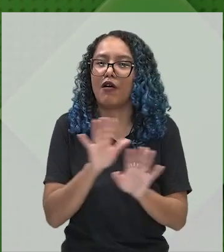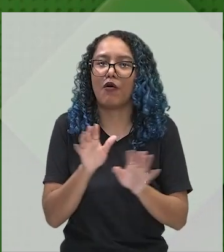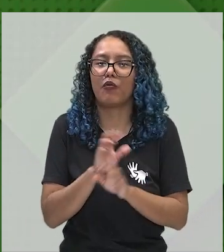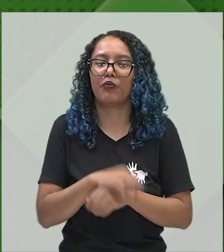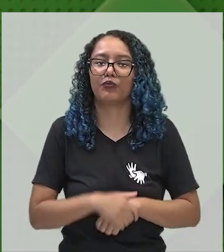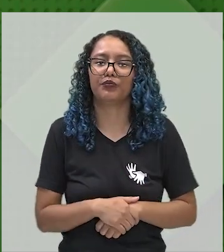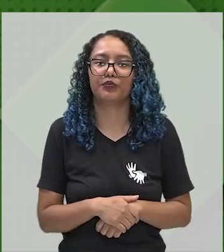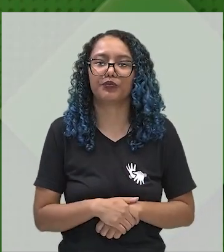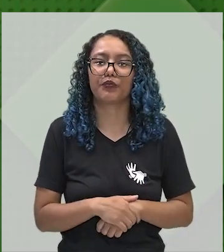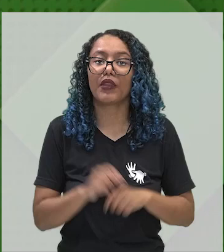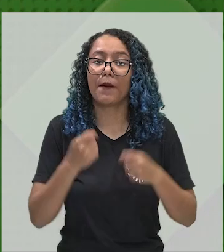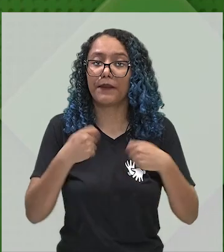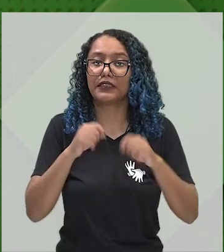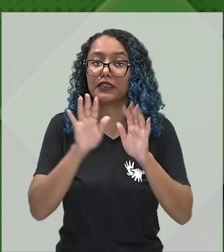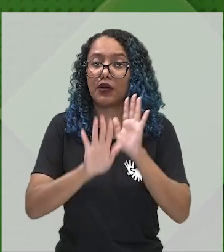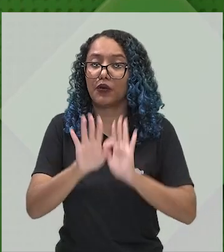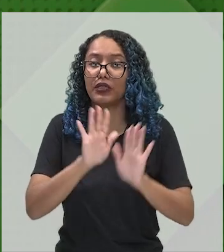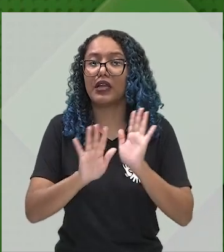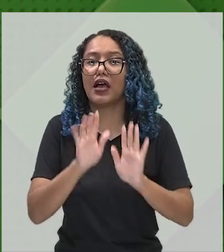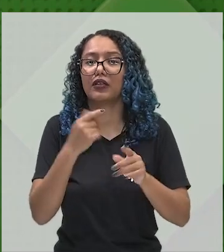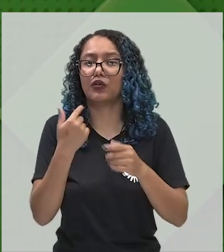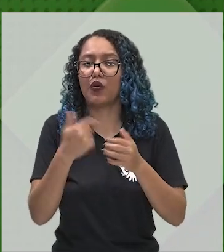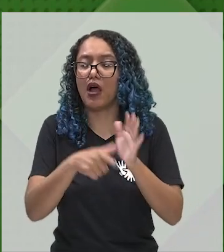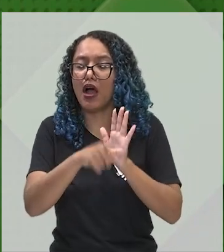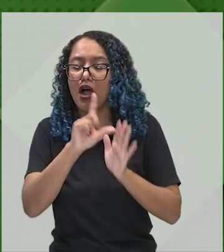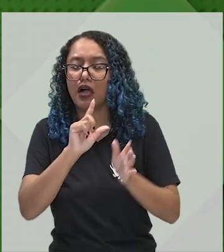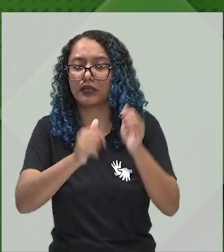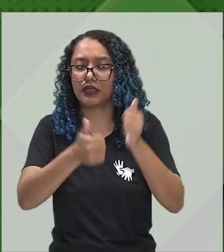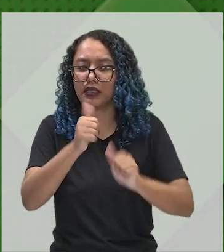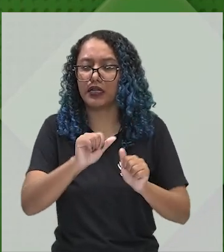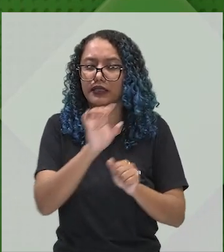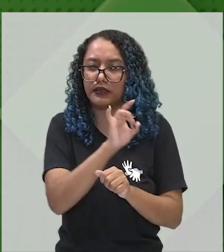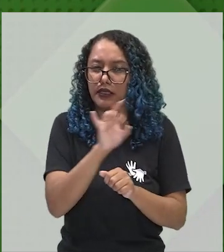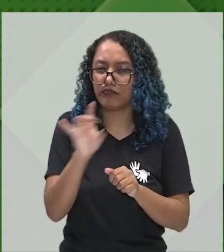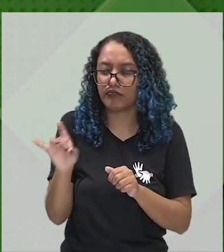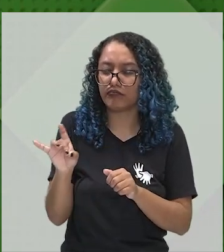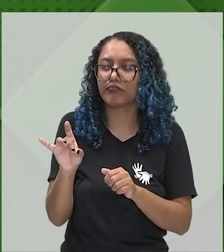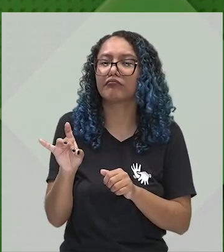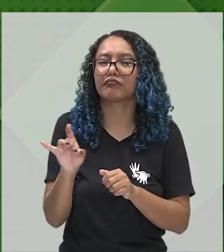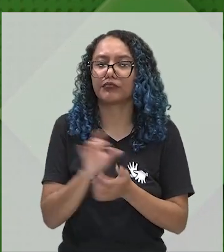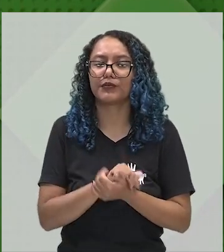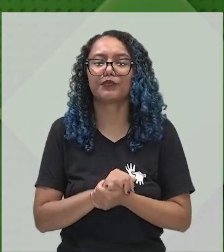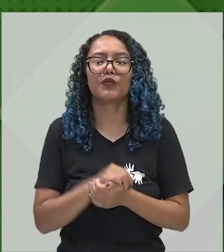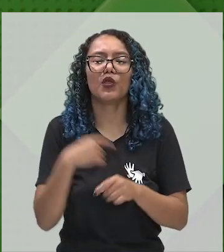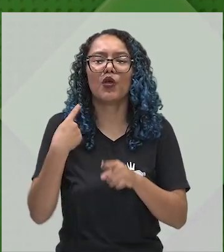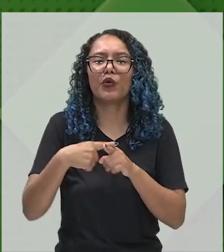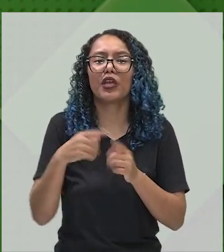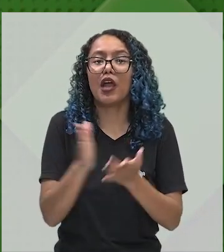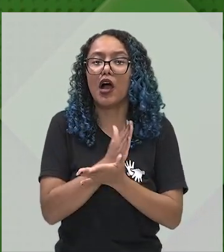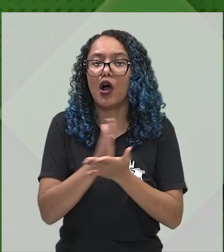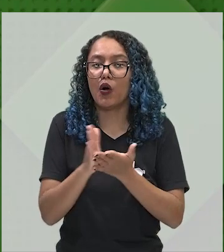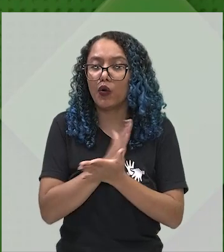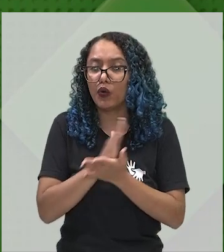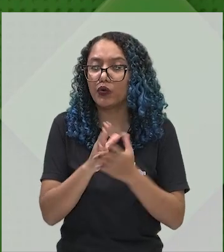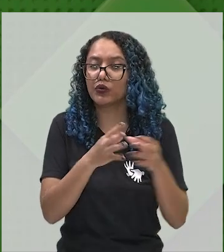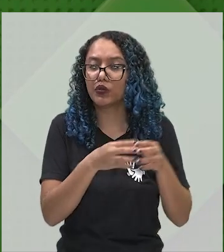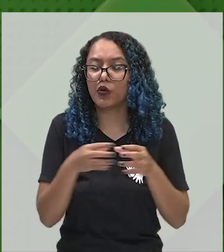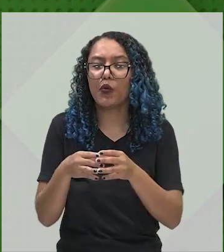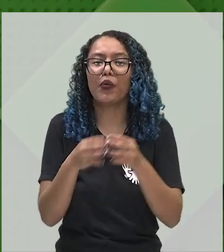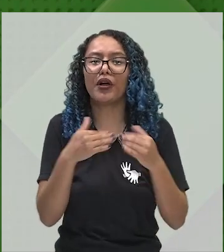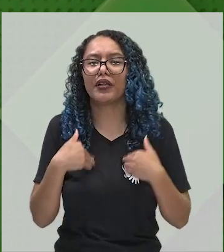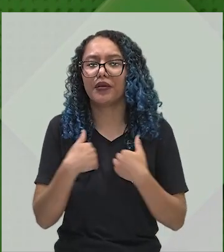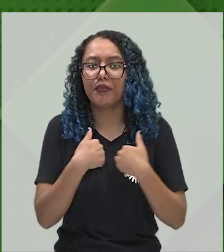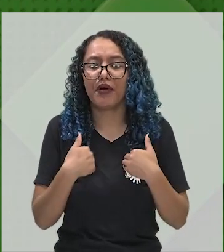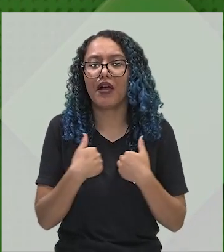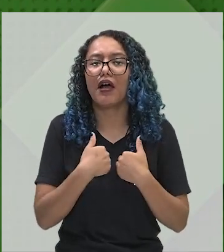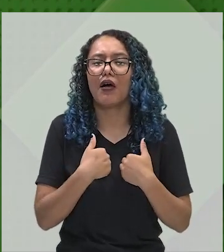pode agir dessa forma, a gente precisa antes analisar cada caso, certo? Porque algumas classes de animais, eles